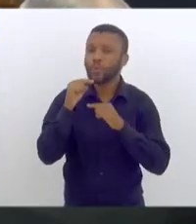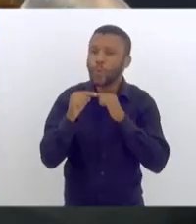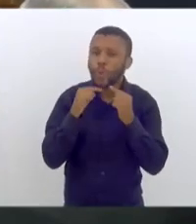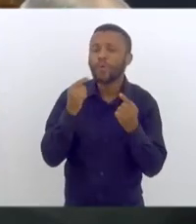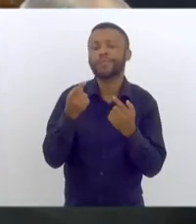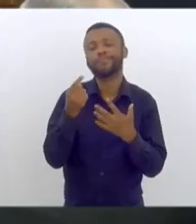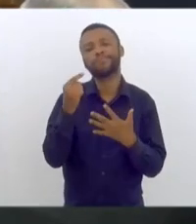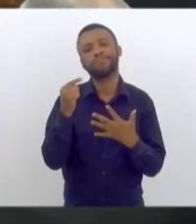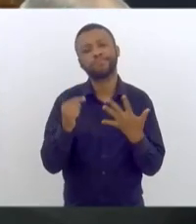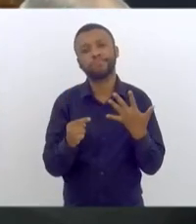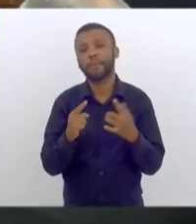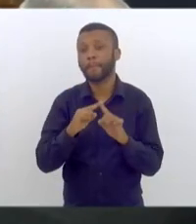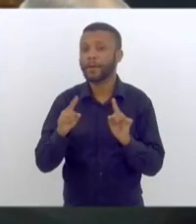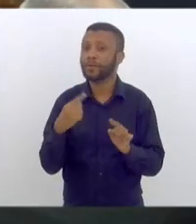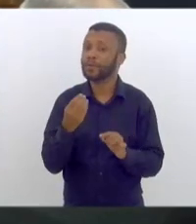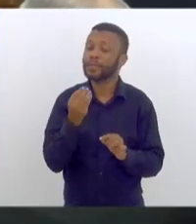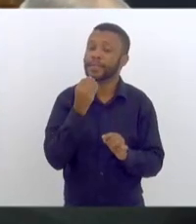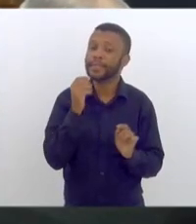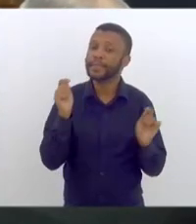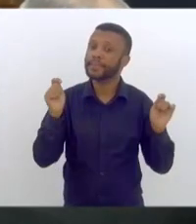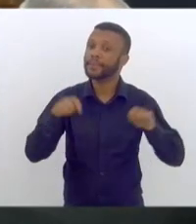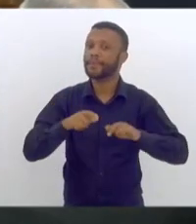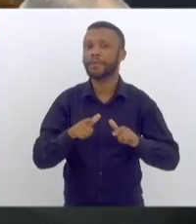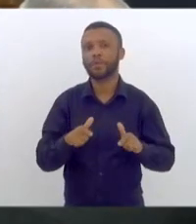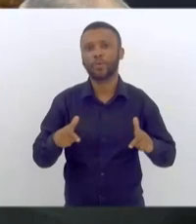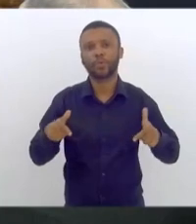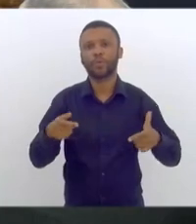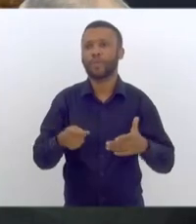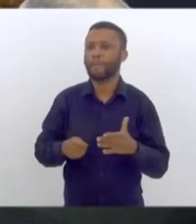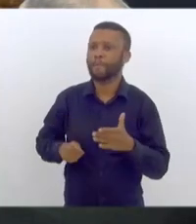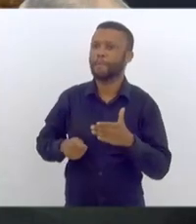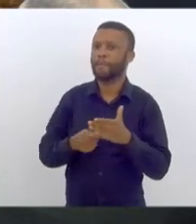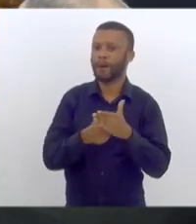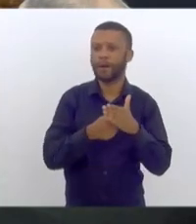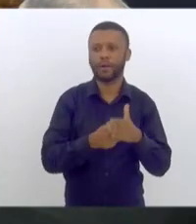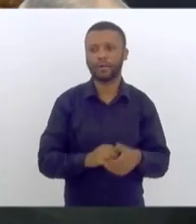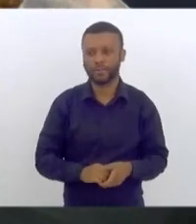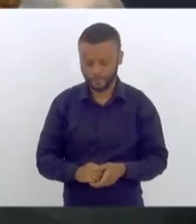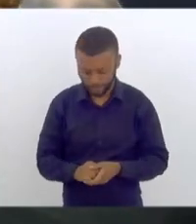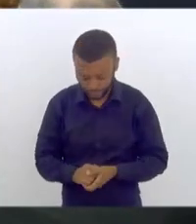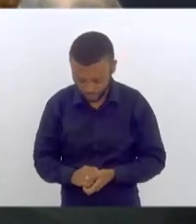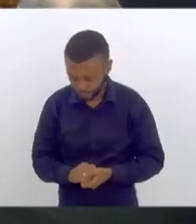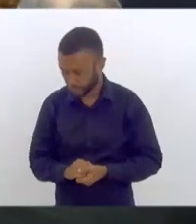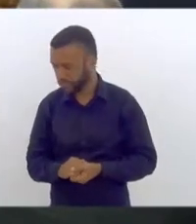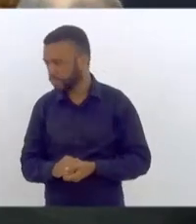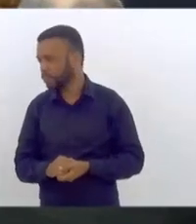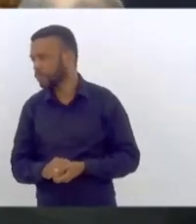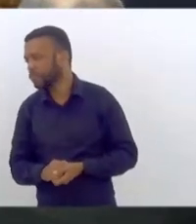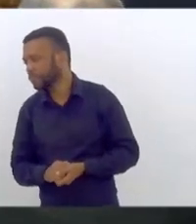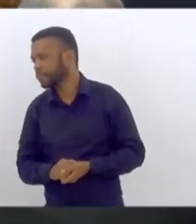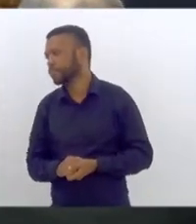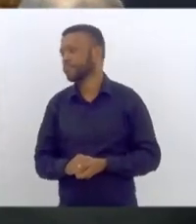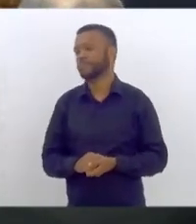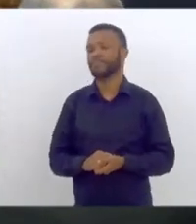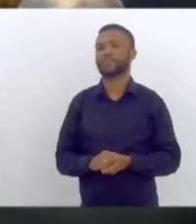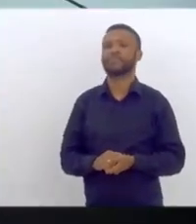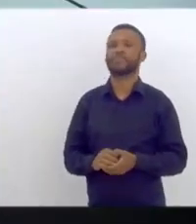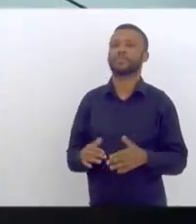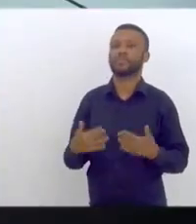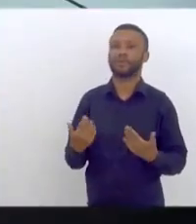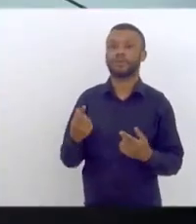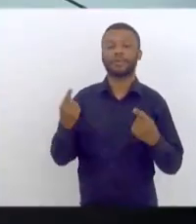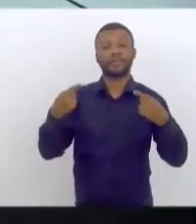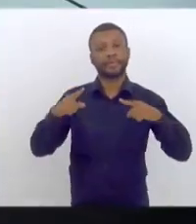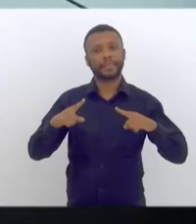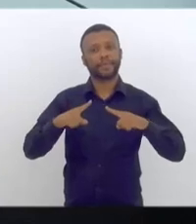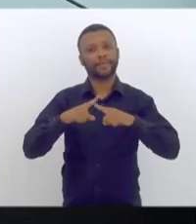mas a gente deveria enfrentá-lo né não por favor Priscila esse